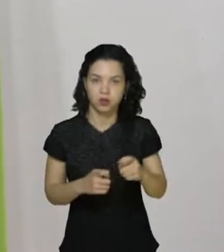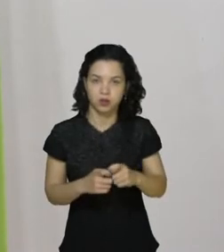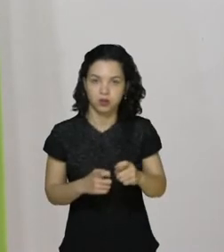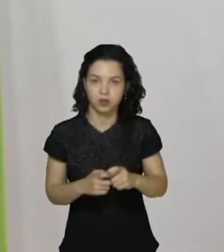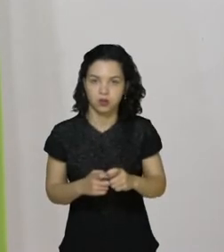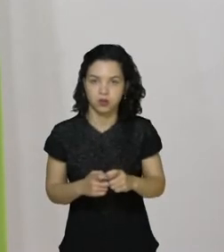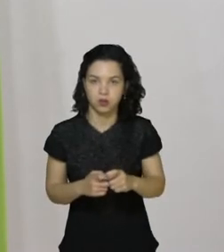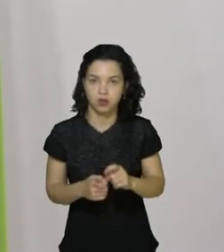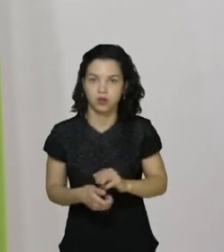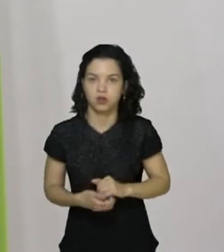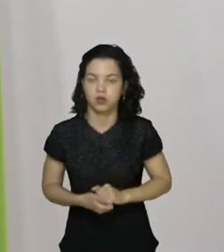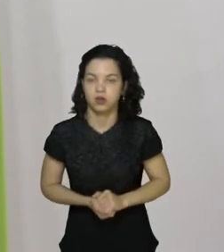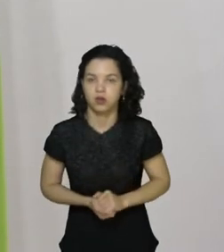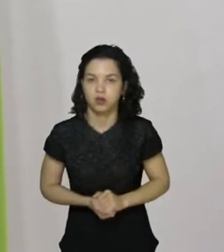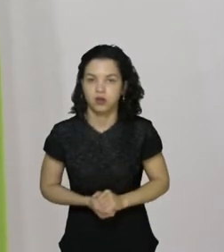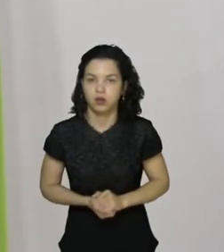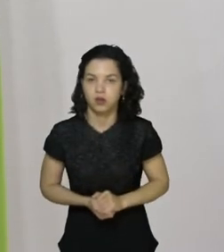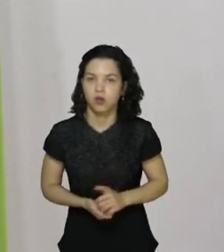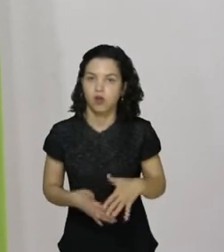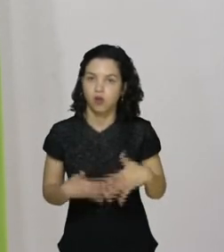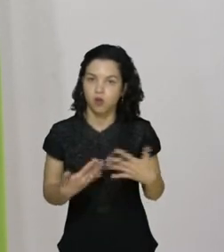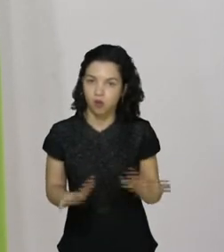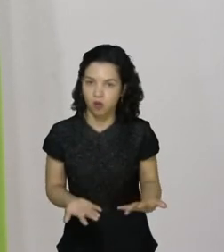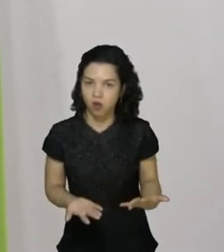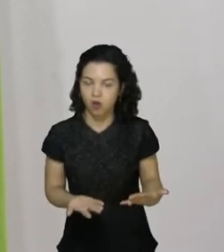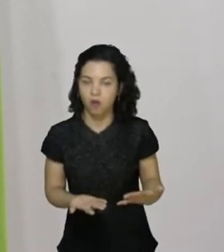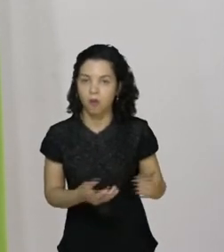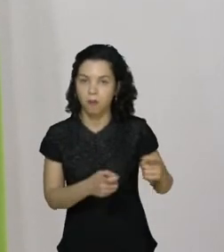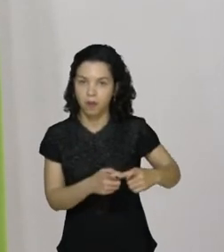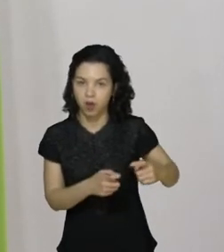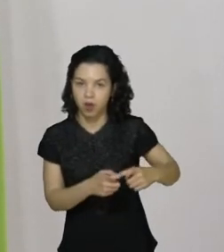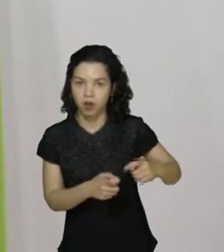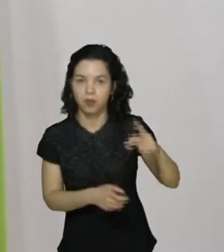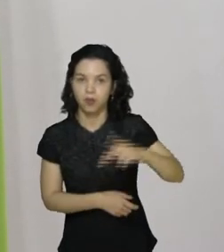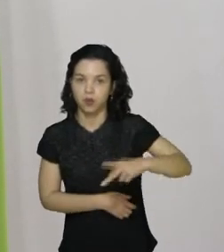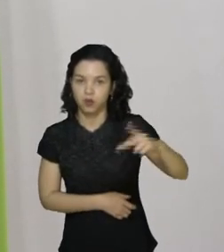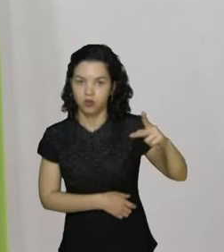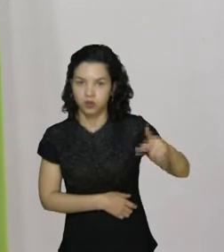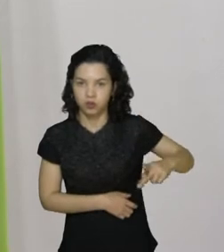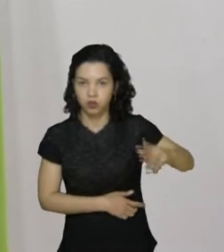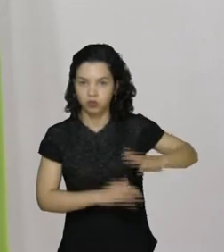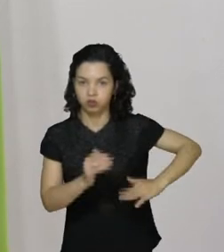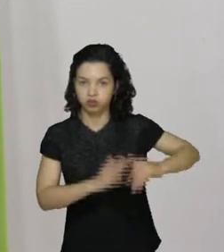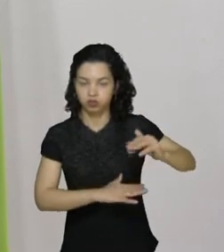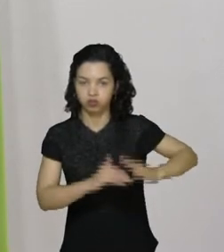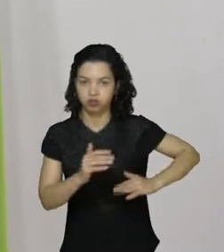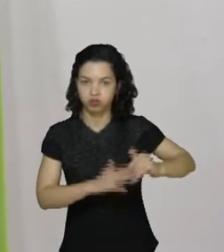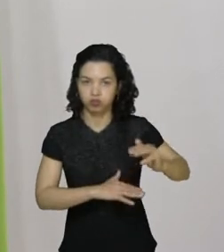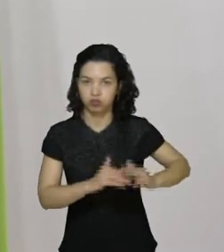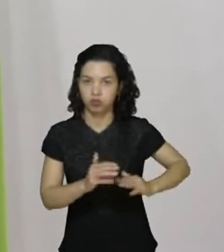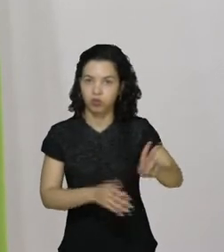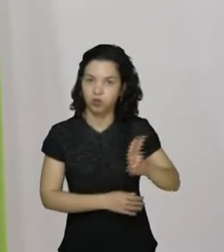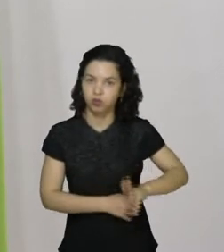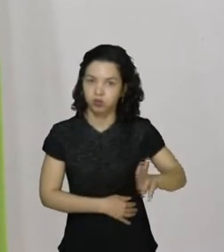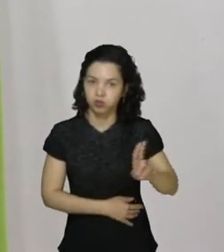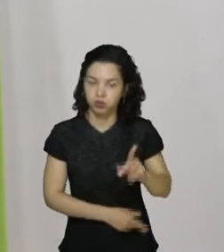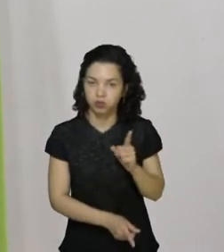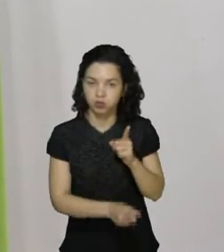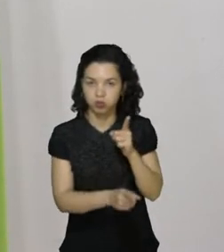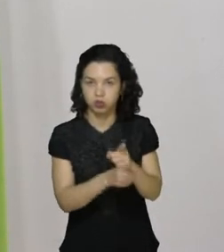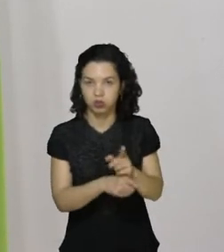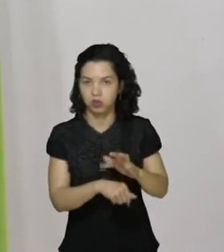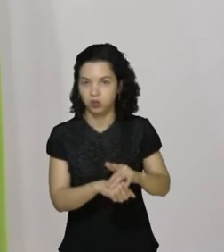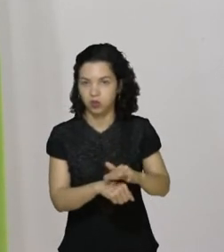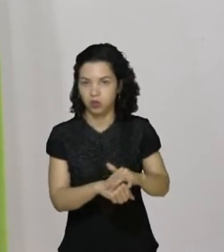eram as táticas que os nossos mestres, professores, utilizavam para chegar ao diagnóstico? Naquela época não